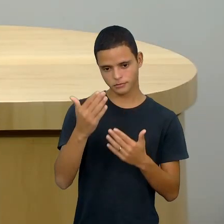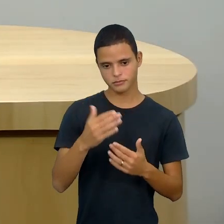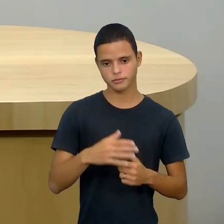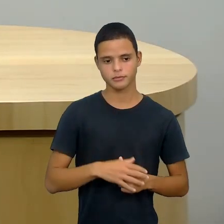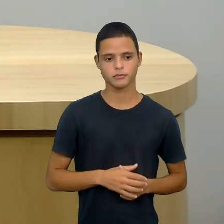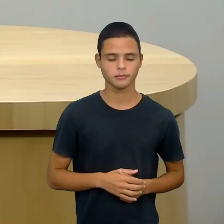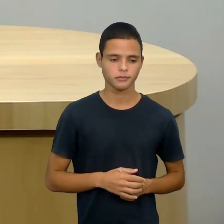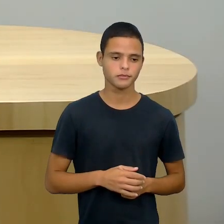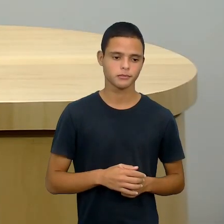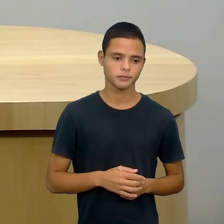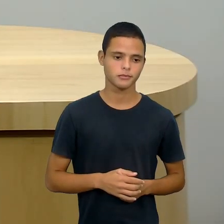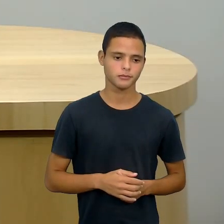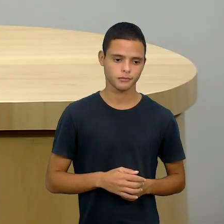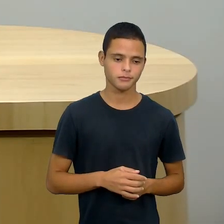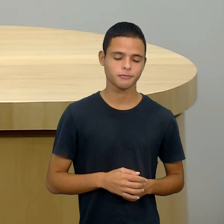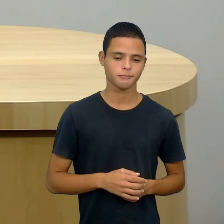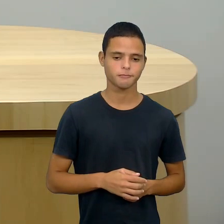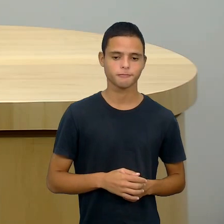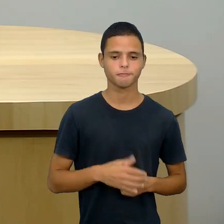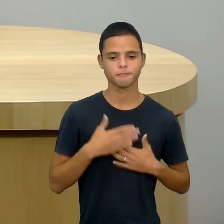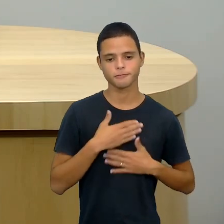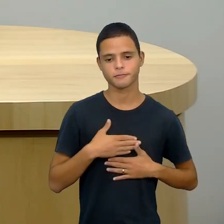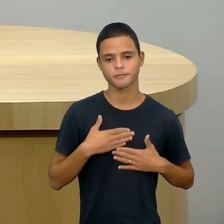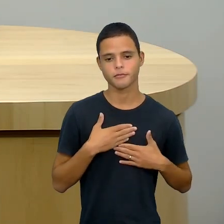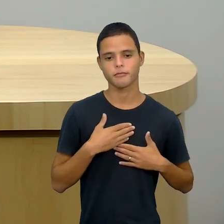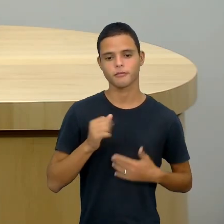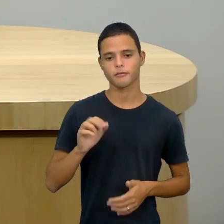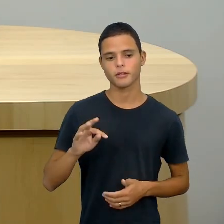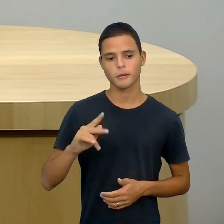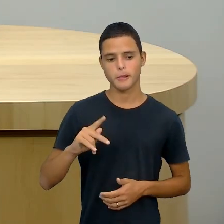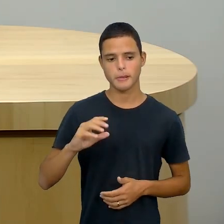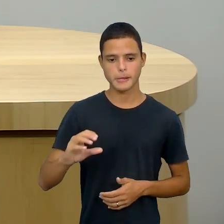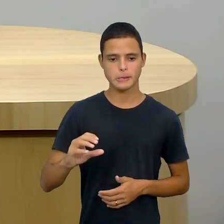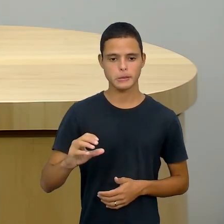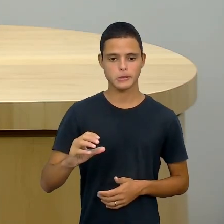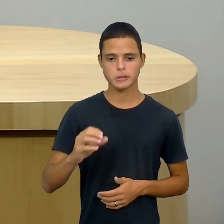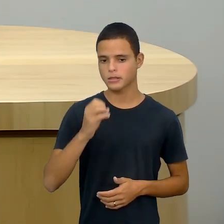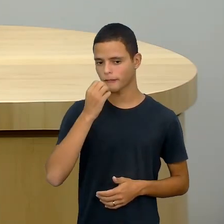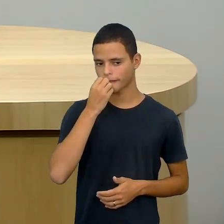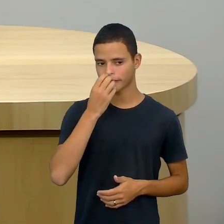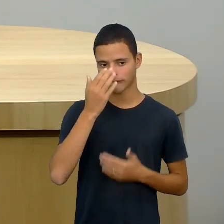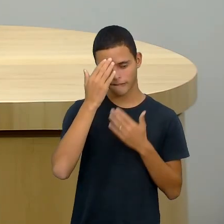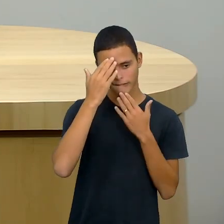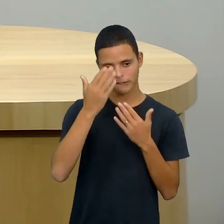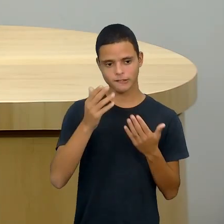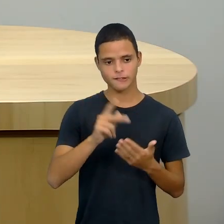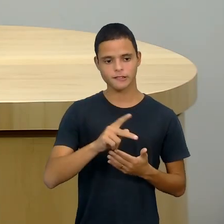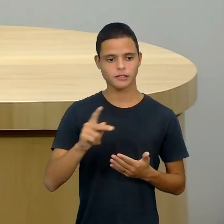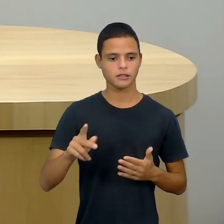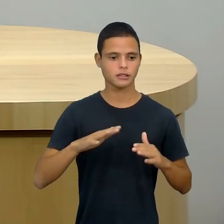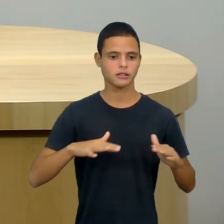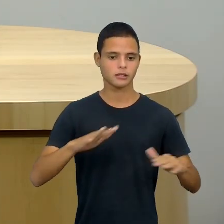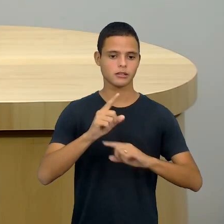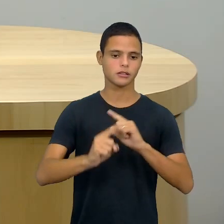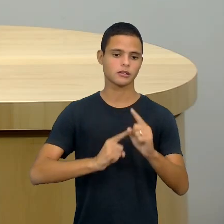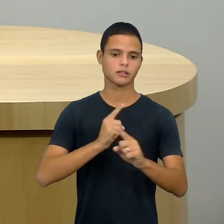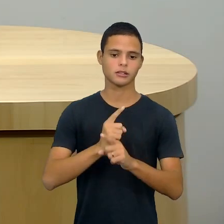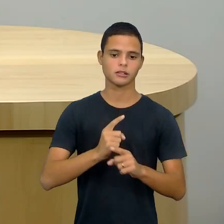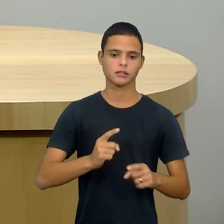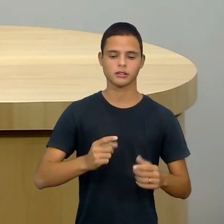por assistir. Nossa TPC, né? Mais uma? Mais uma que foi, né? Então, obrigada, professores e professoras, e até a